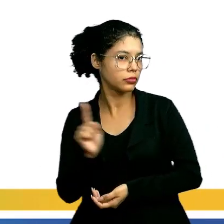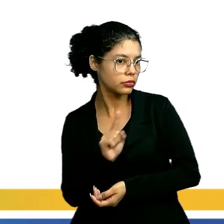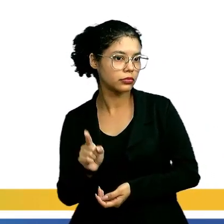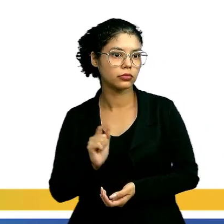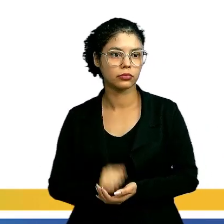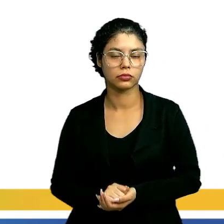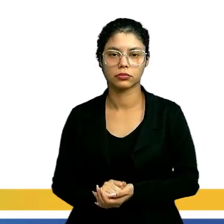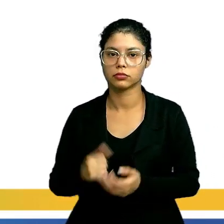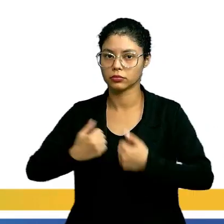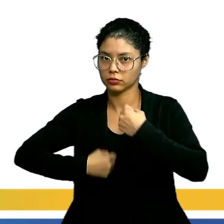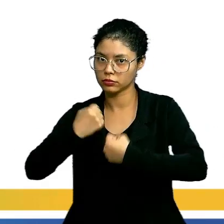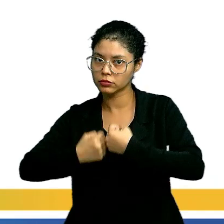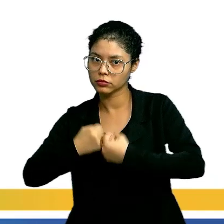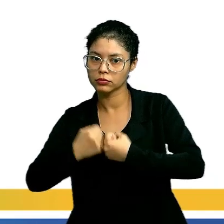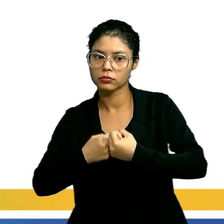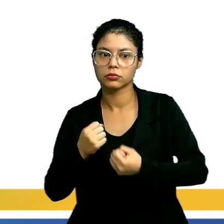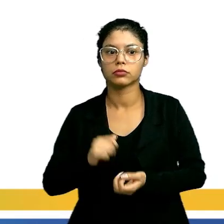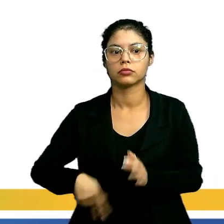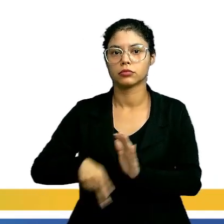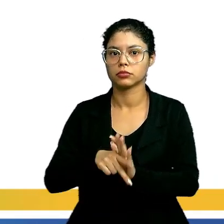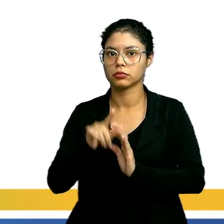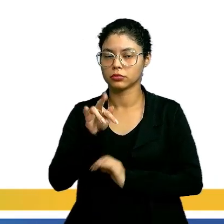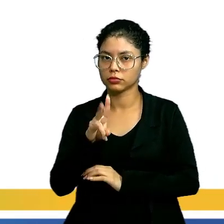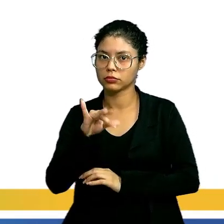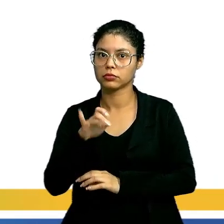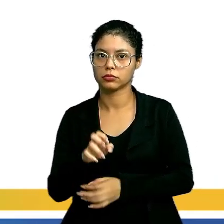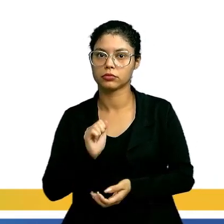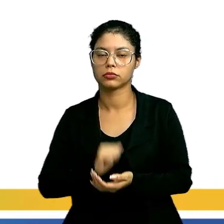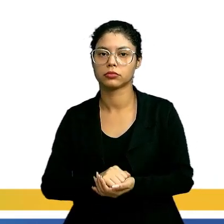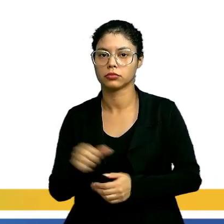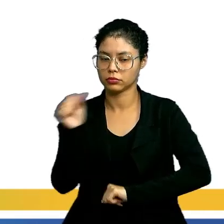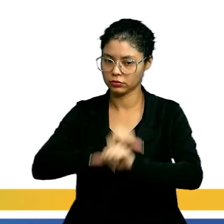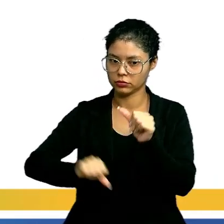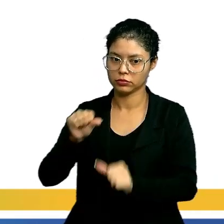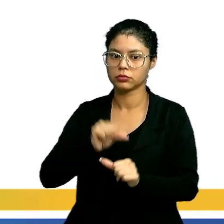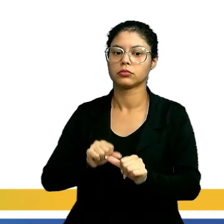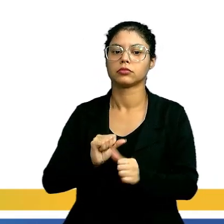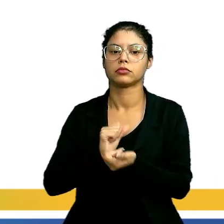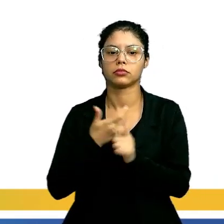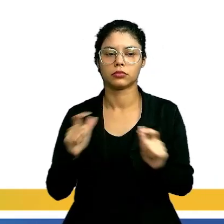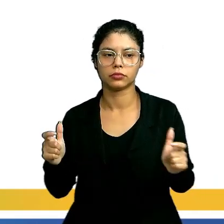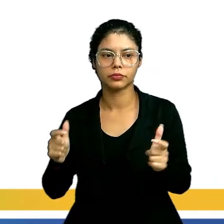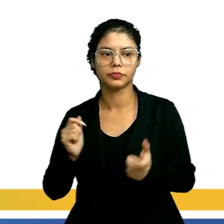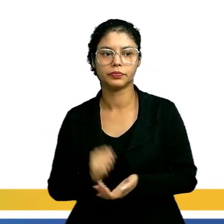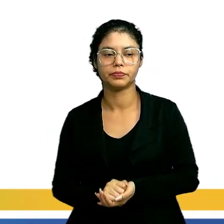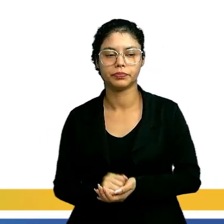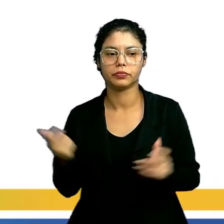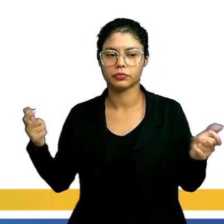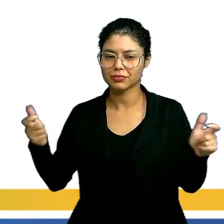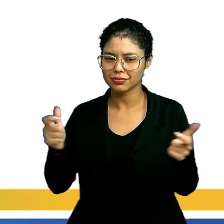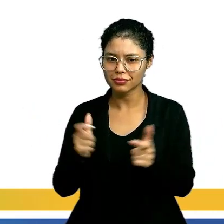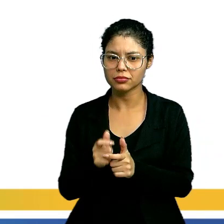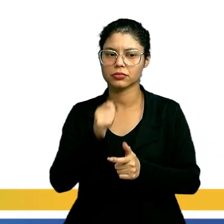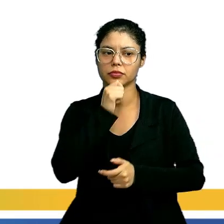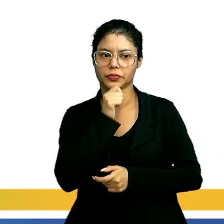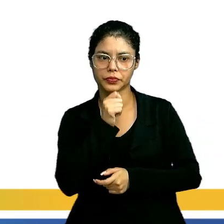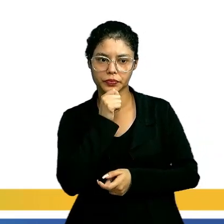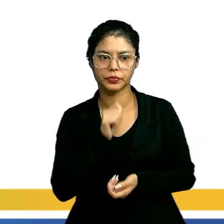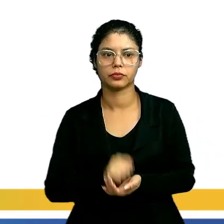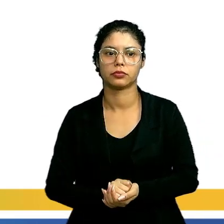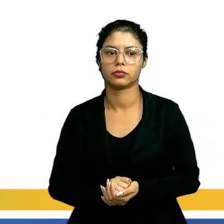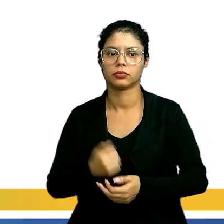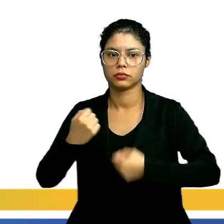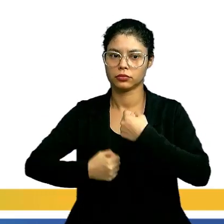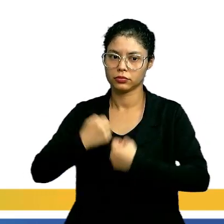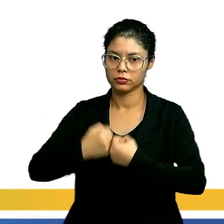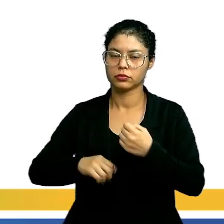Não. Se o atrito vai estar submetido a um lubrificante, com certeza será o inverso, ela não vai aumentar. Será se ela vai diminuir o coeficiente